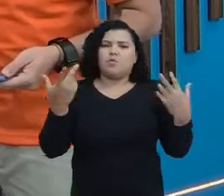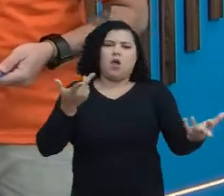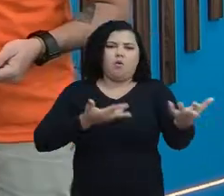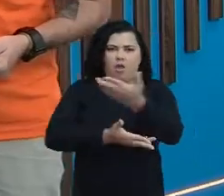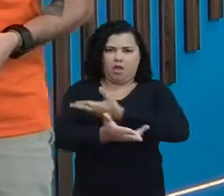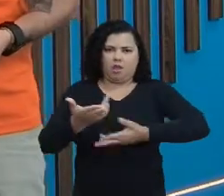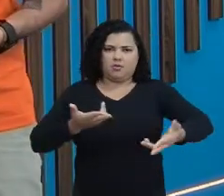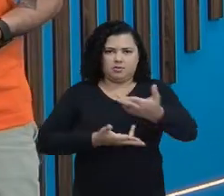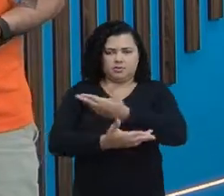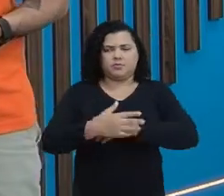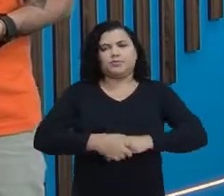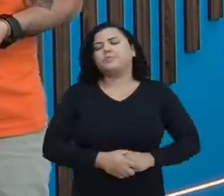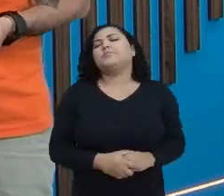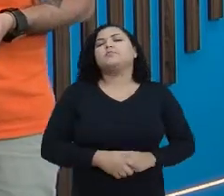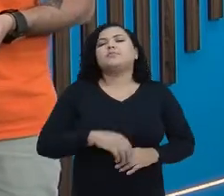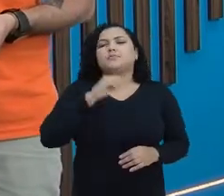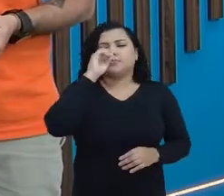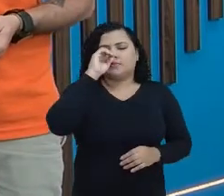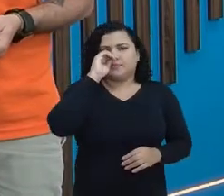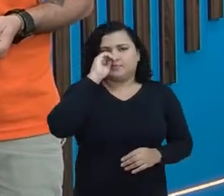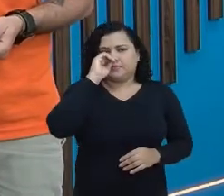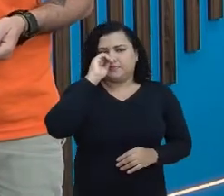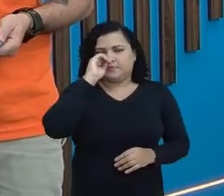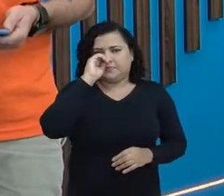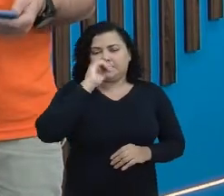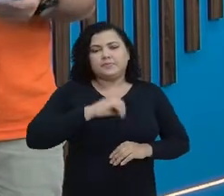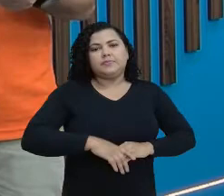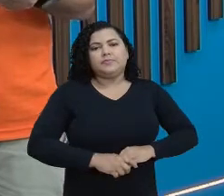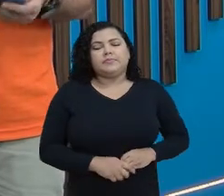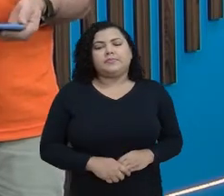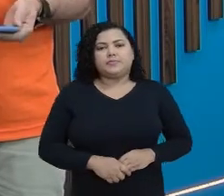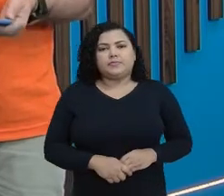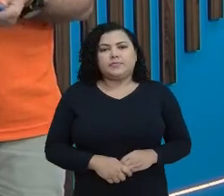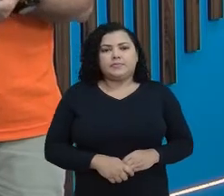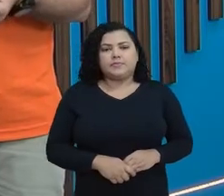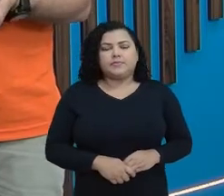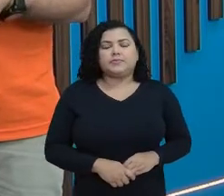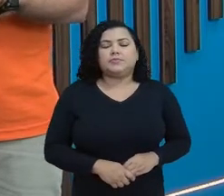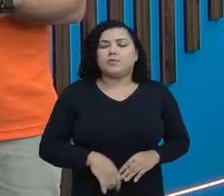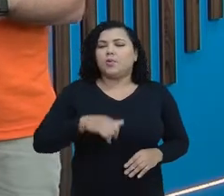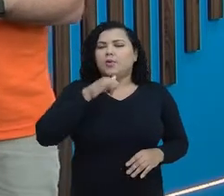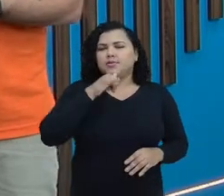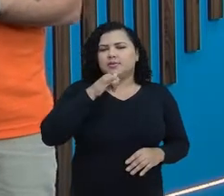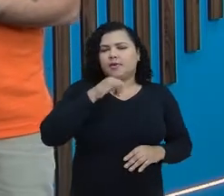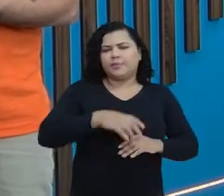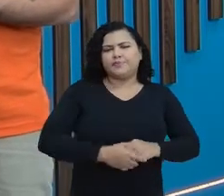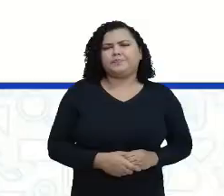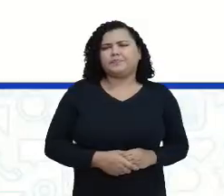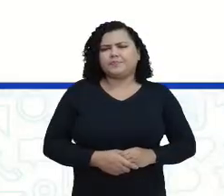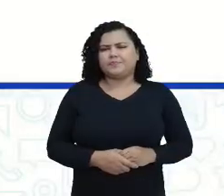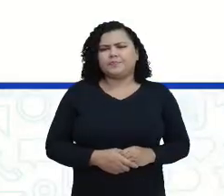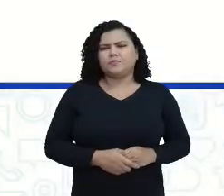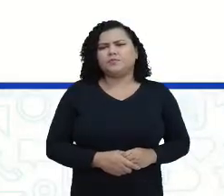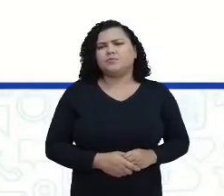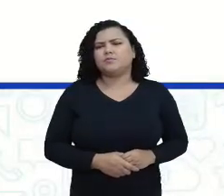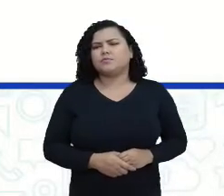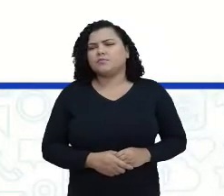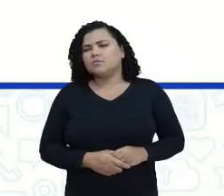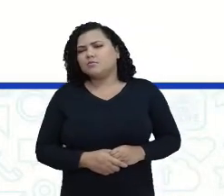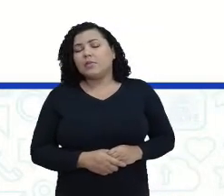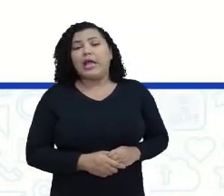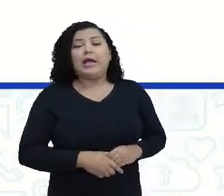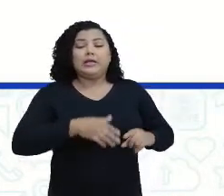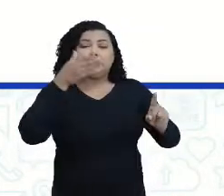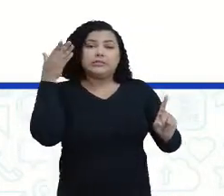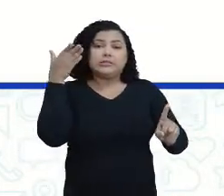essas grandezas. Então vamos perceber, por exemplo, que grandeza diretamente proporcional, eu vou destacar ali